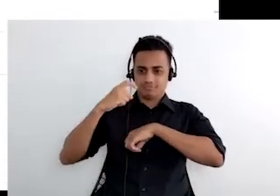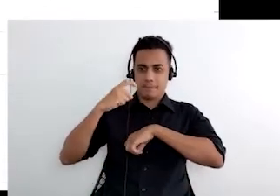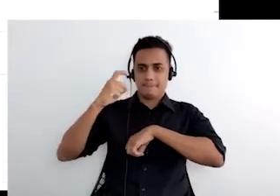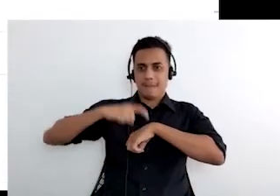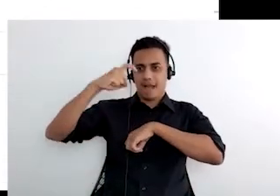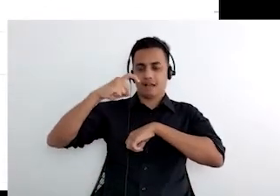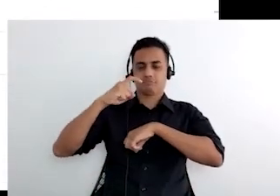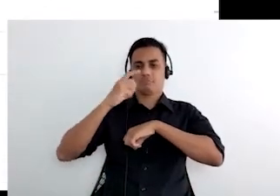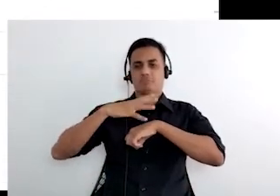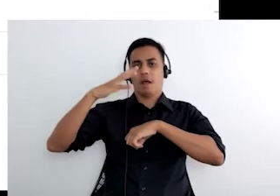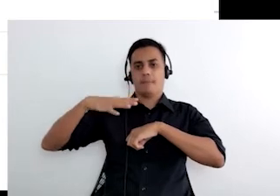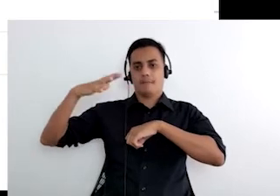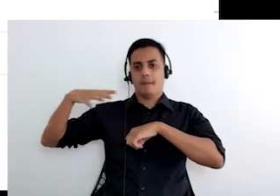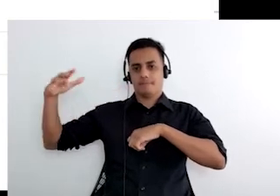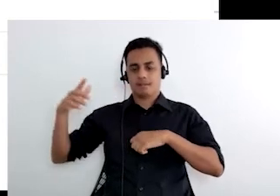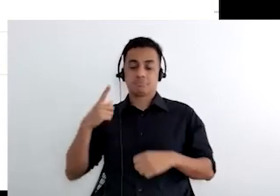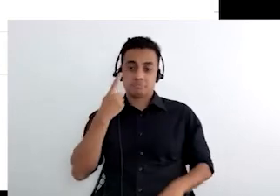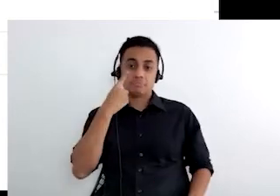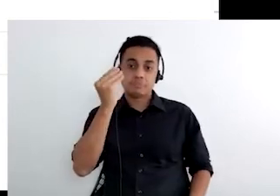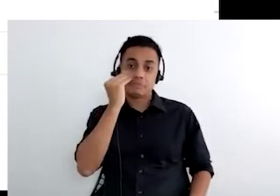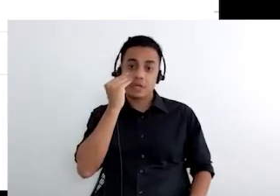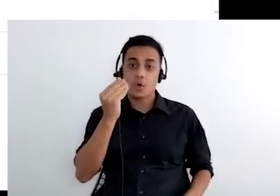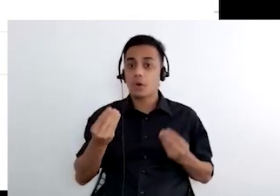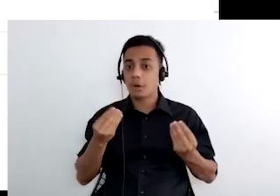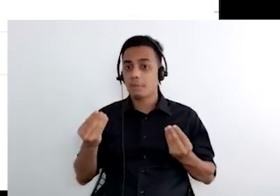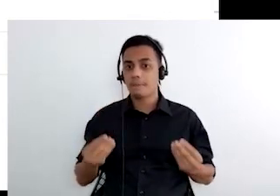essa melodia aqui. Vamos ver como é que fica.